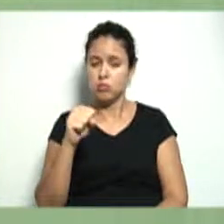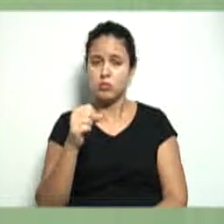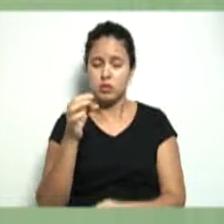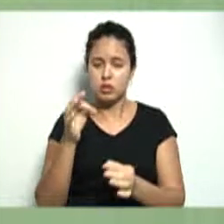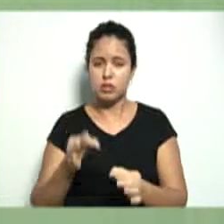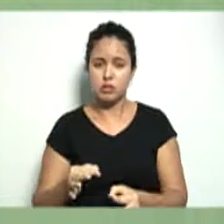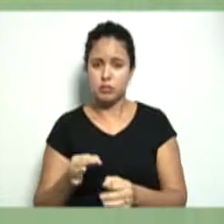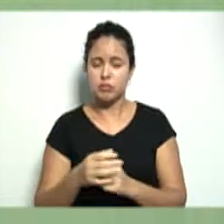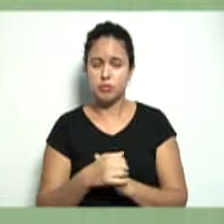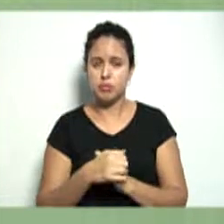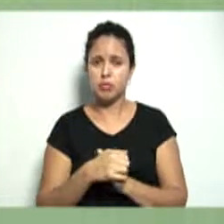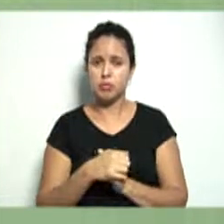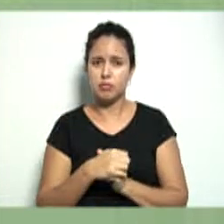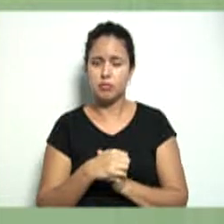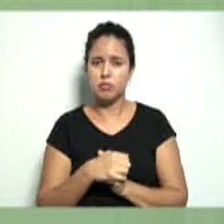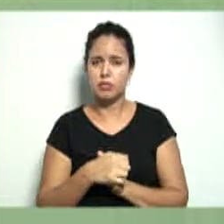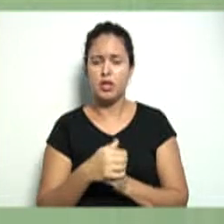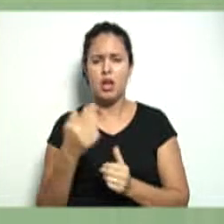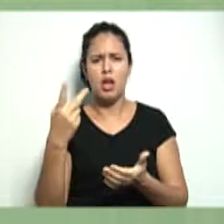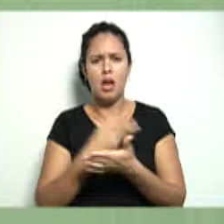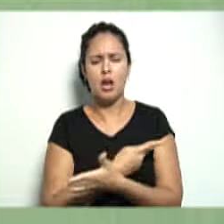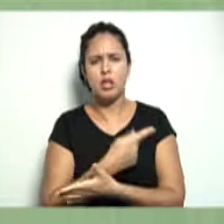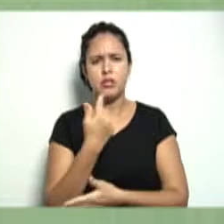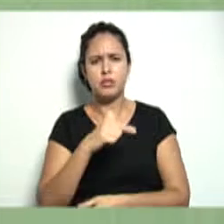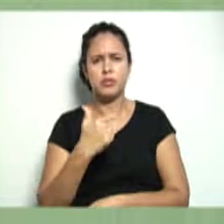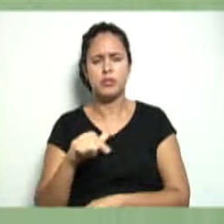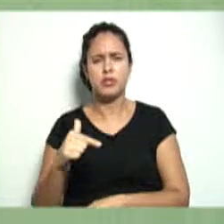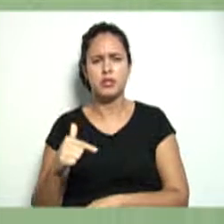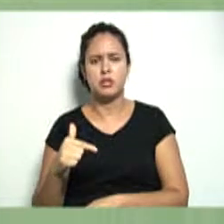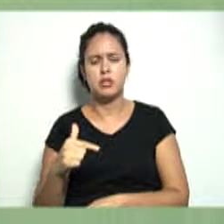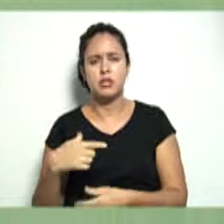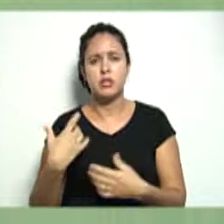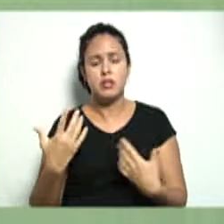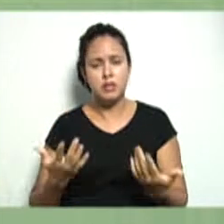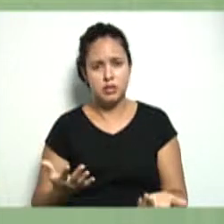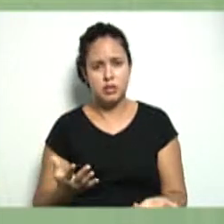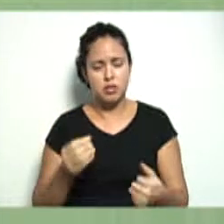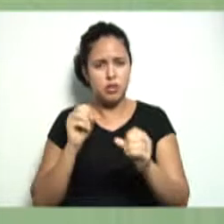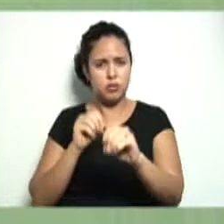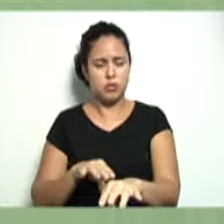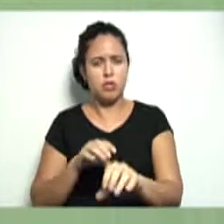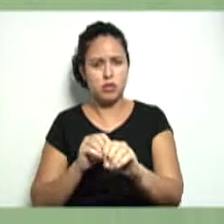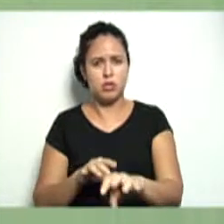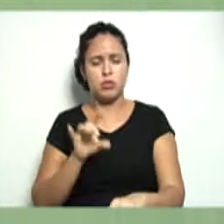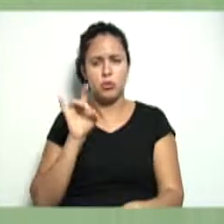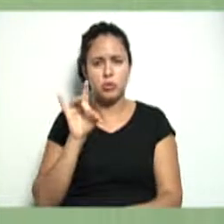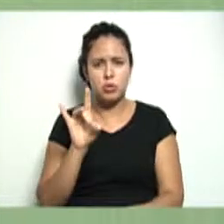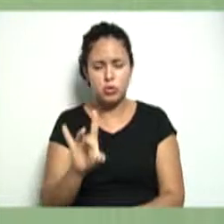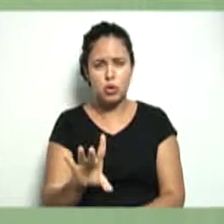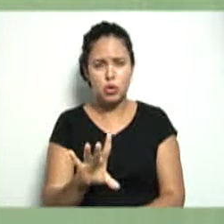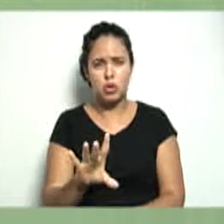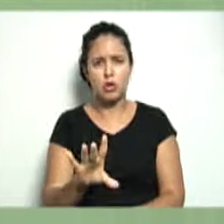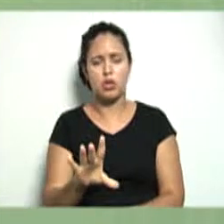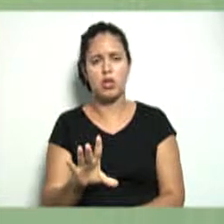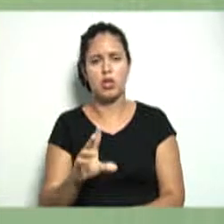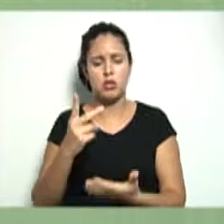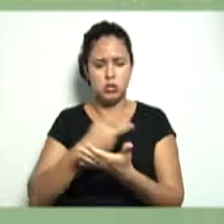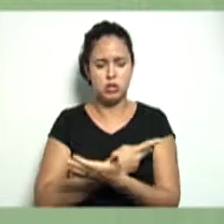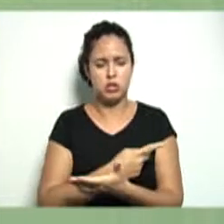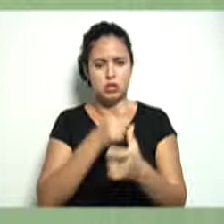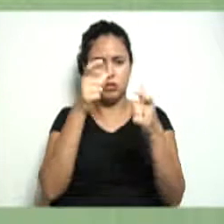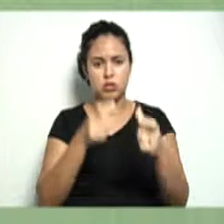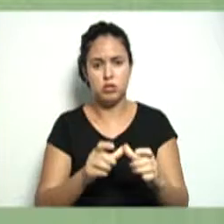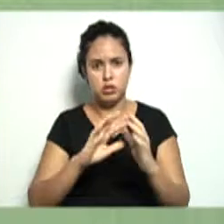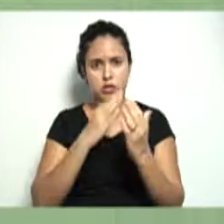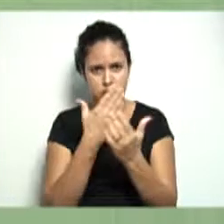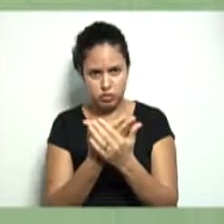então não tem errada, não. Deixa eu ver. Então é errado afirmar que a educação somente acontece no âmbito da escola?